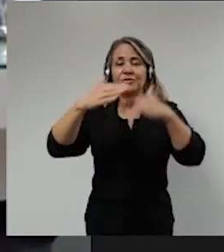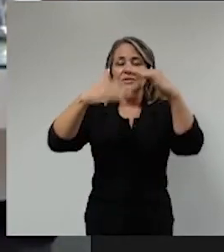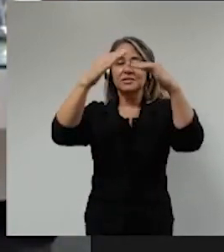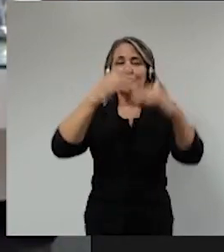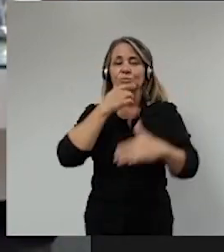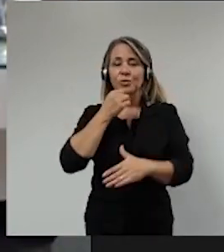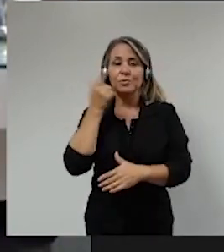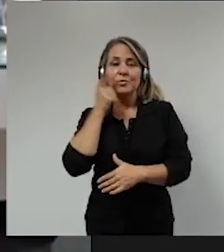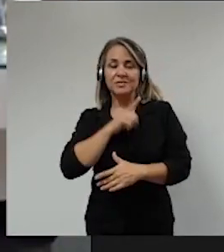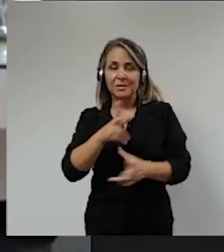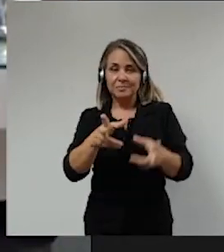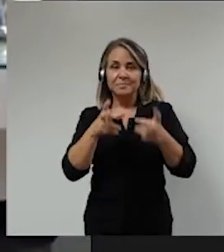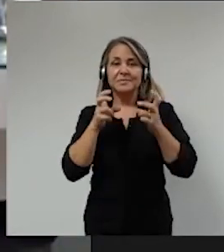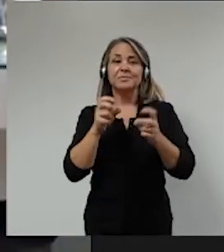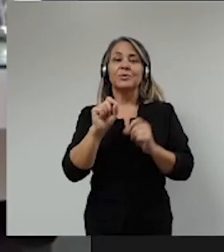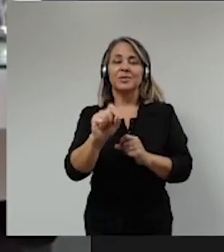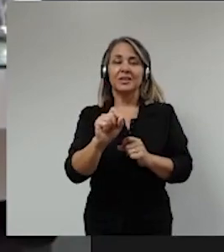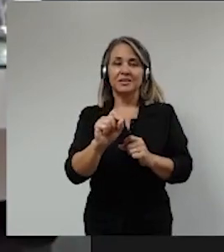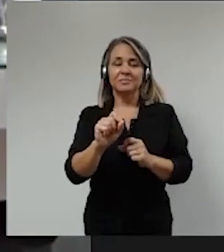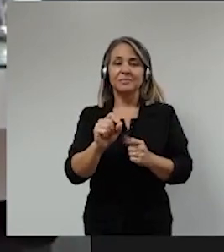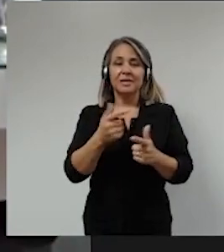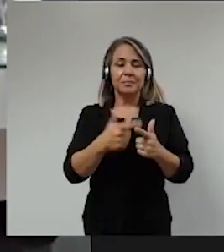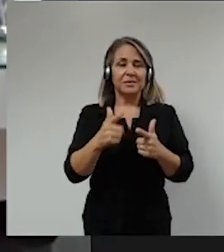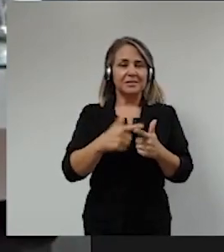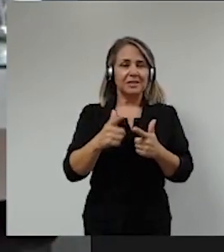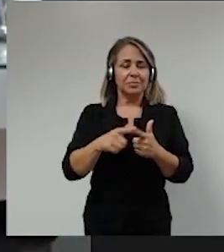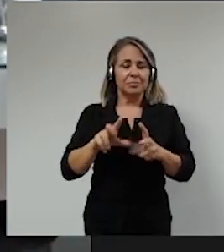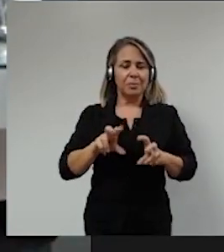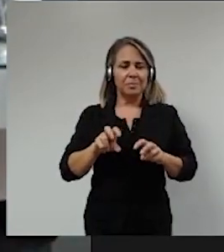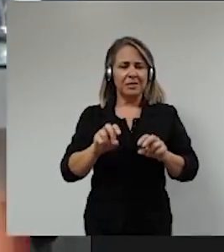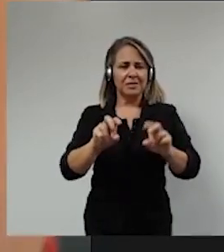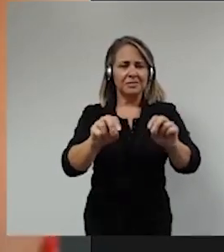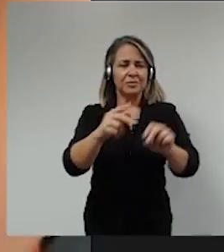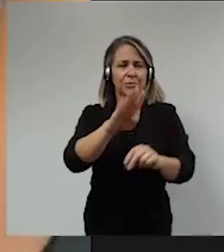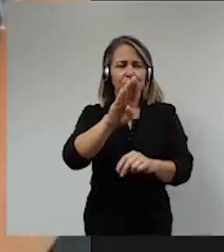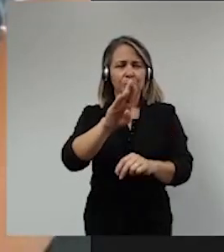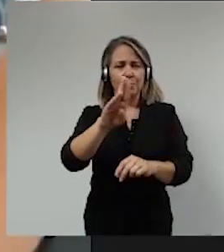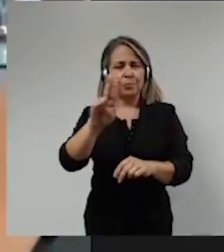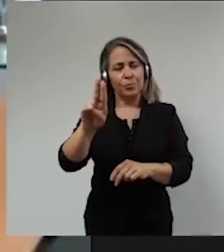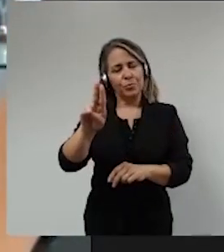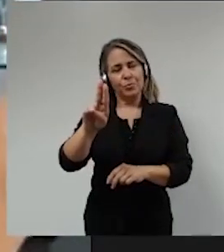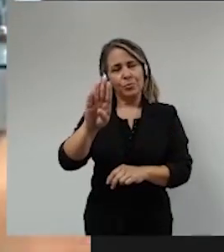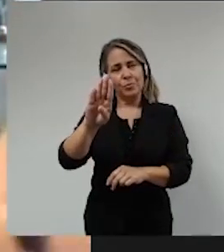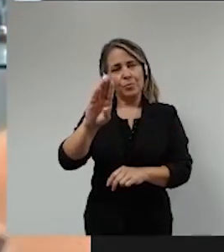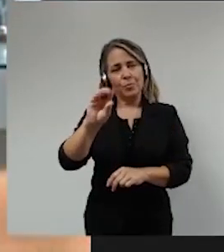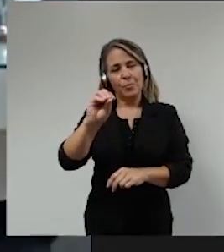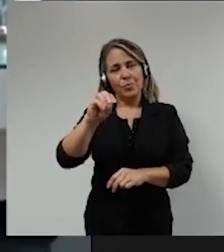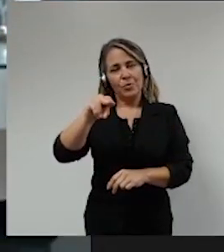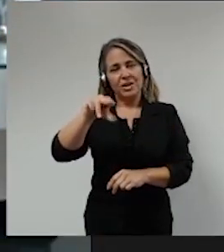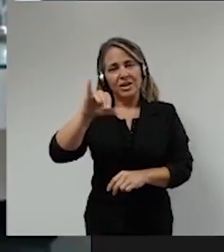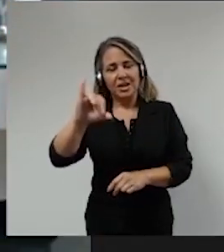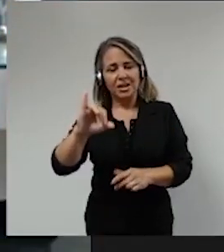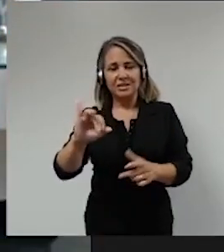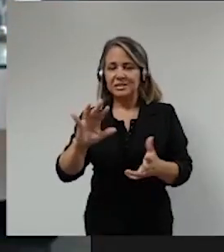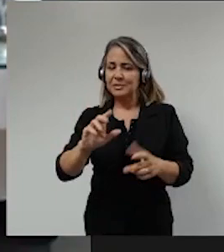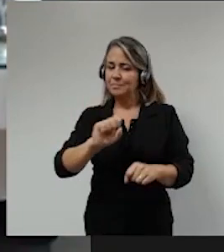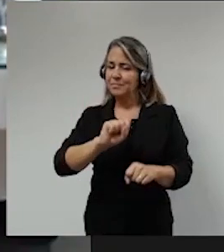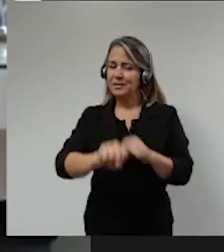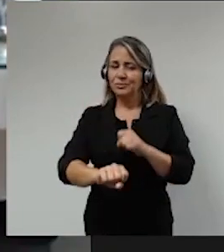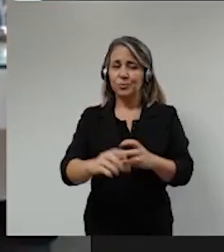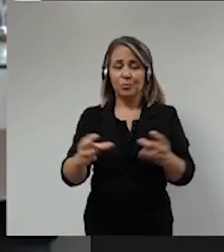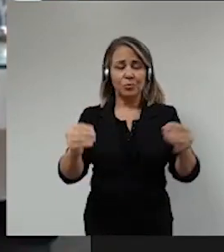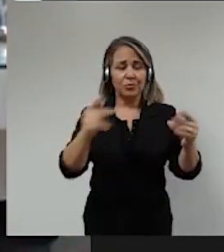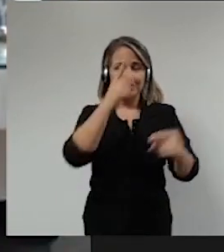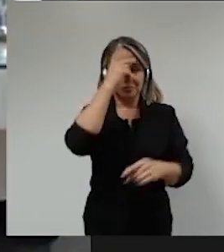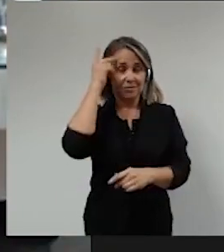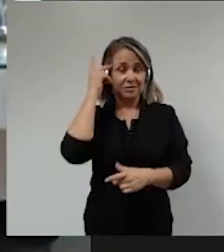gente consegue perceber que a peste bubônica, por exemplo, que foi uma doença que matou milhares de pessoas, teve um impacto